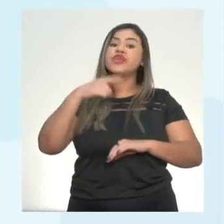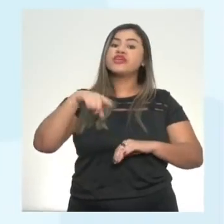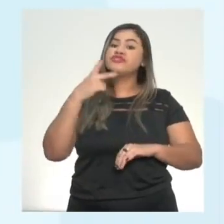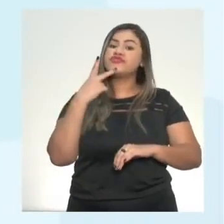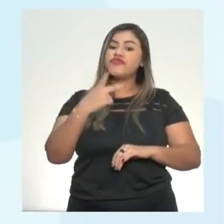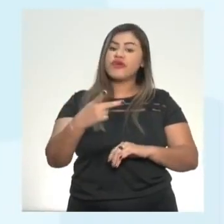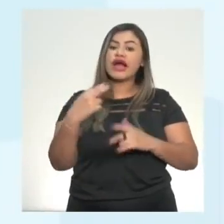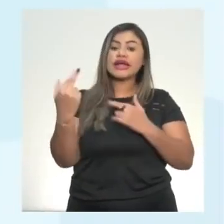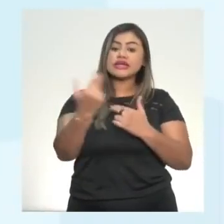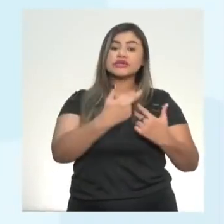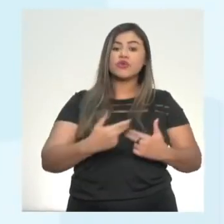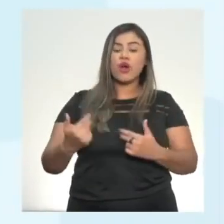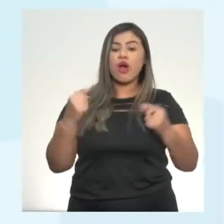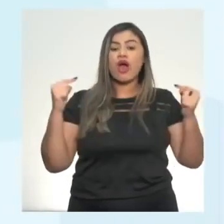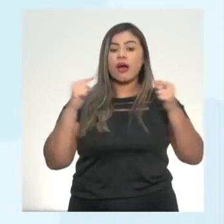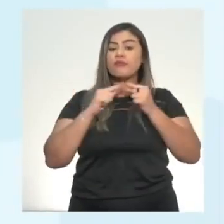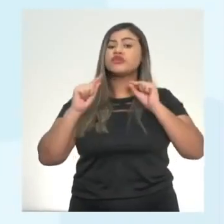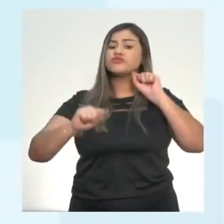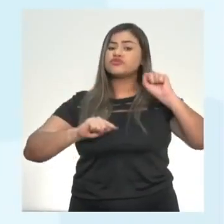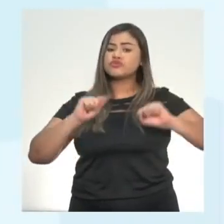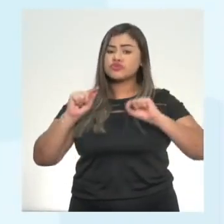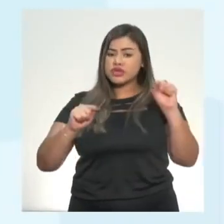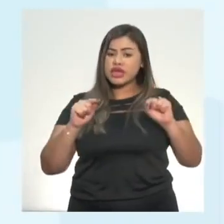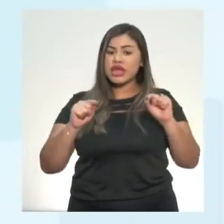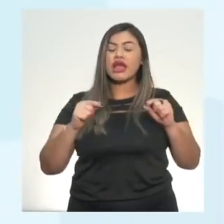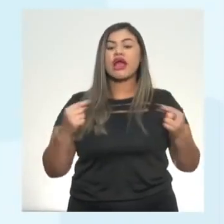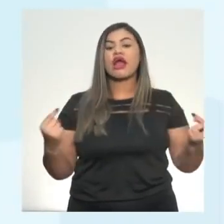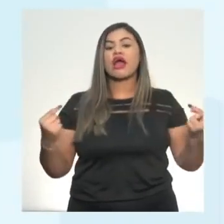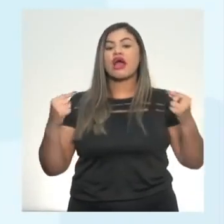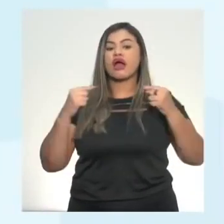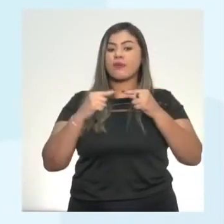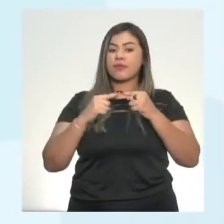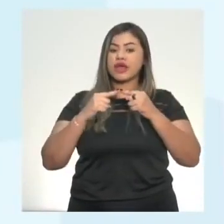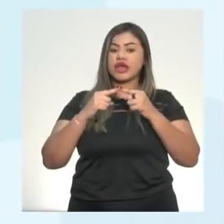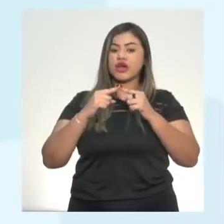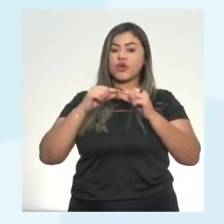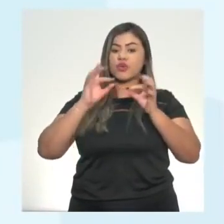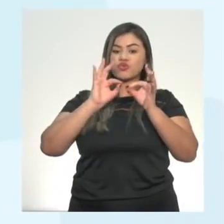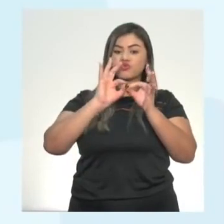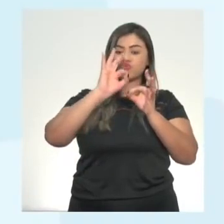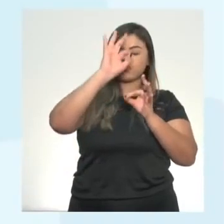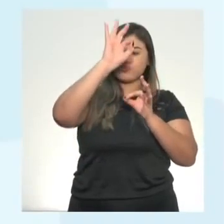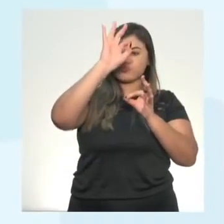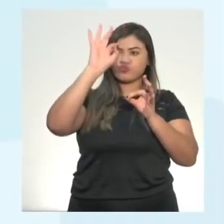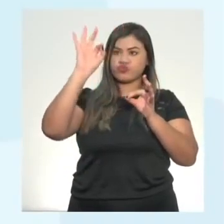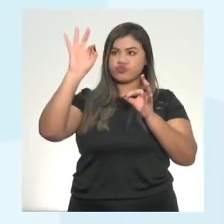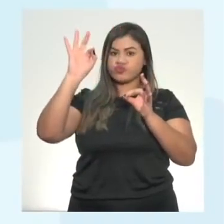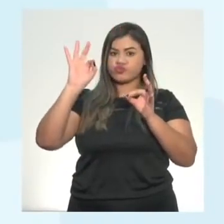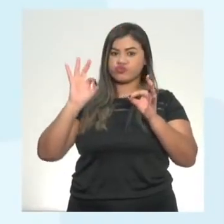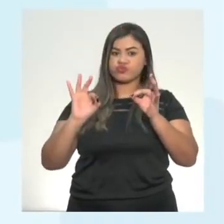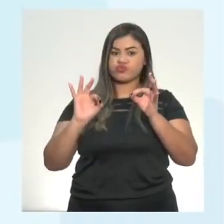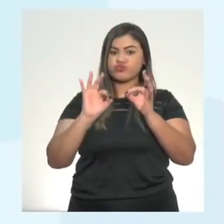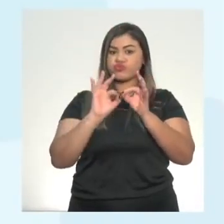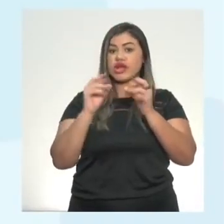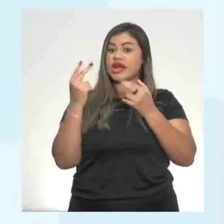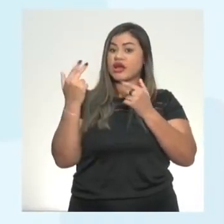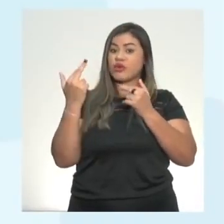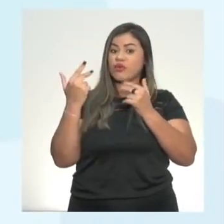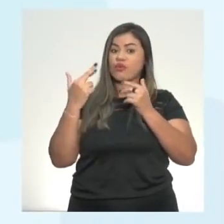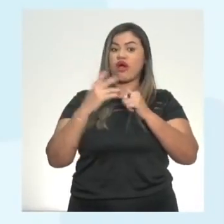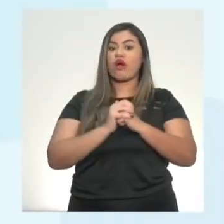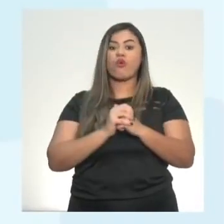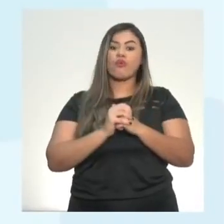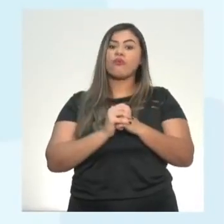figuras semelhantes, nós estamos falando naquelas que têm os ângulos correspondentes semelhantes.